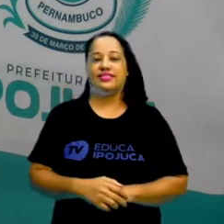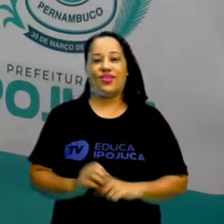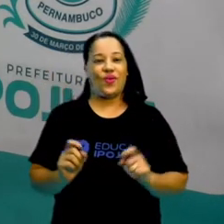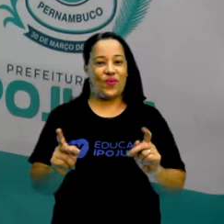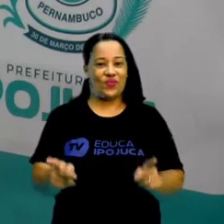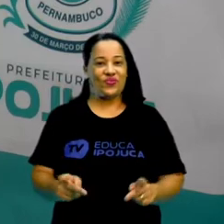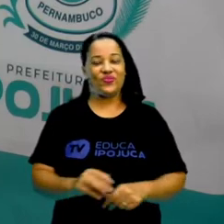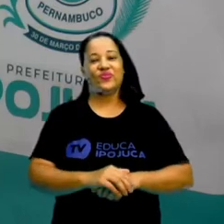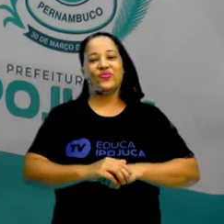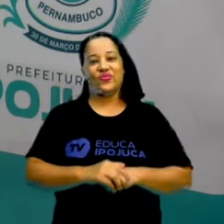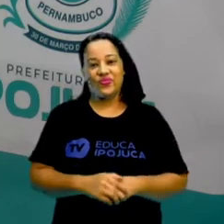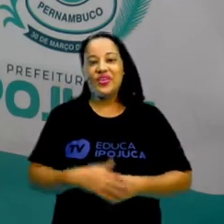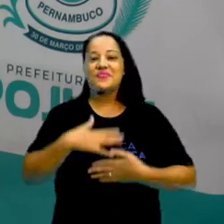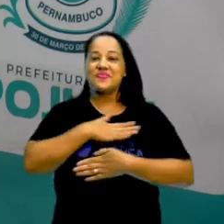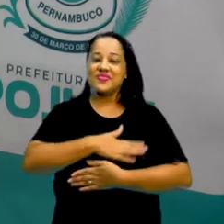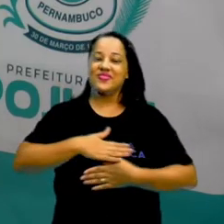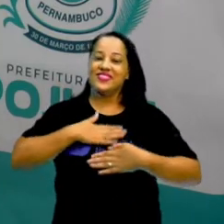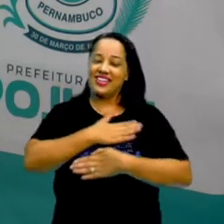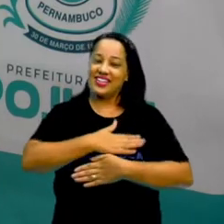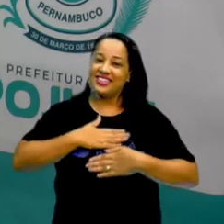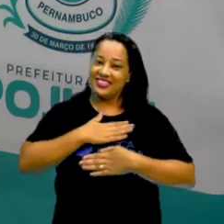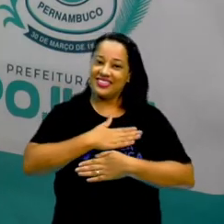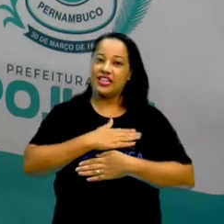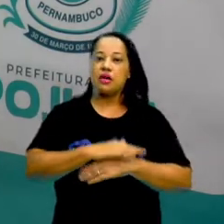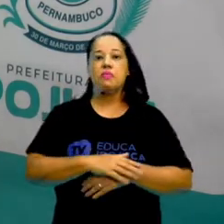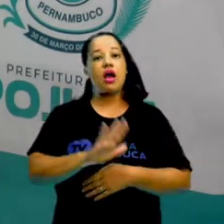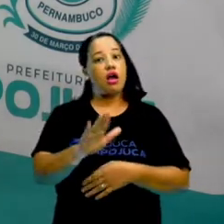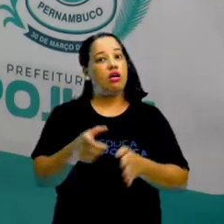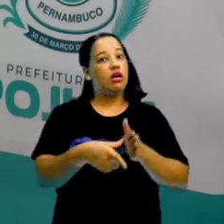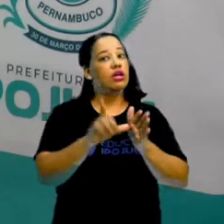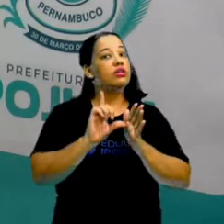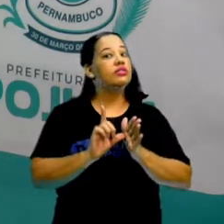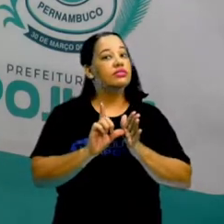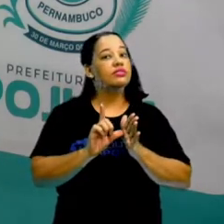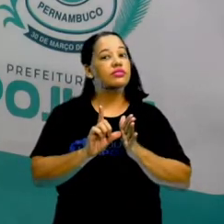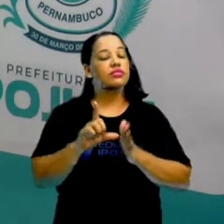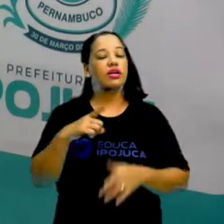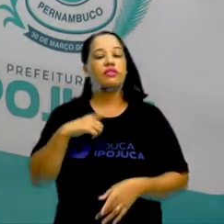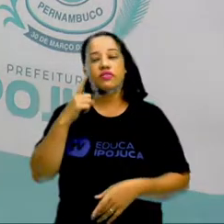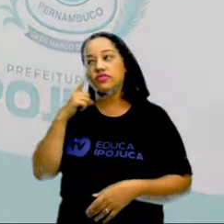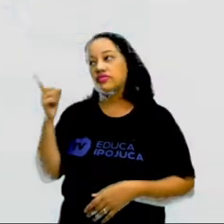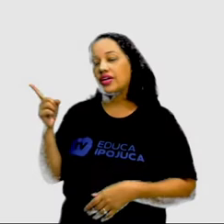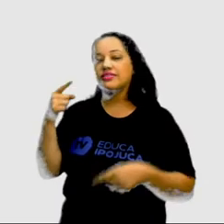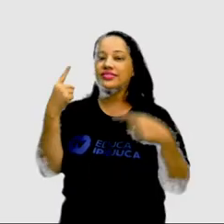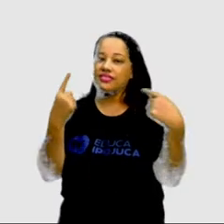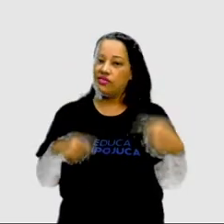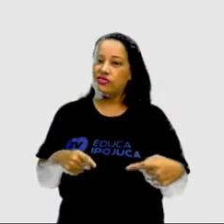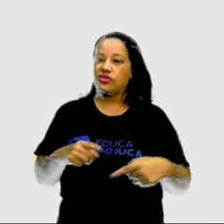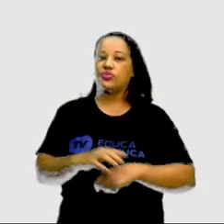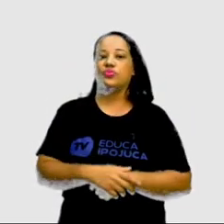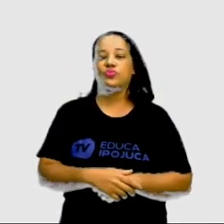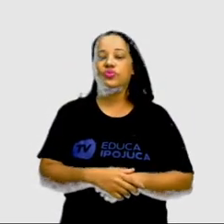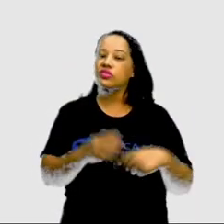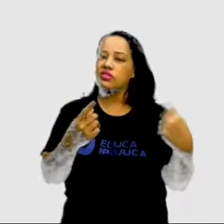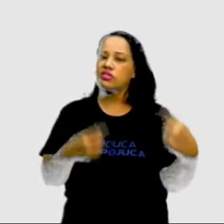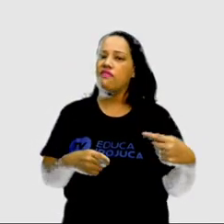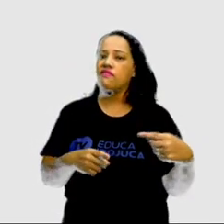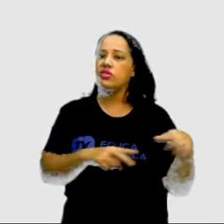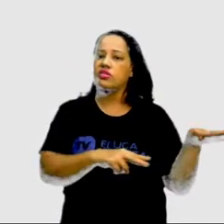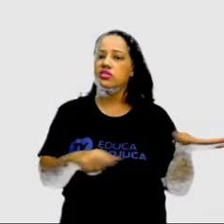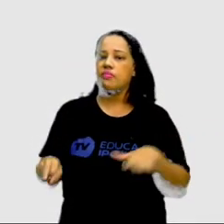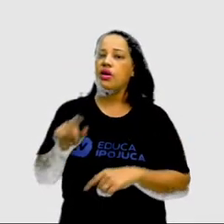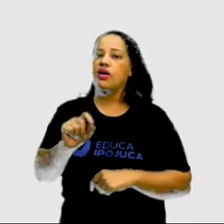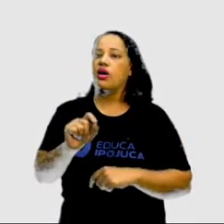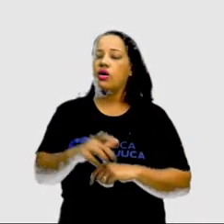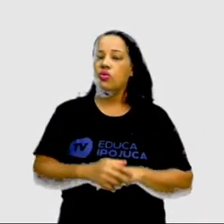um prazer imenso estar com vocês. E antes de me despedir, está aqui o nosso desafio. O nosso desafio dessa semana é